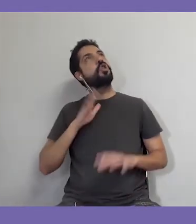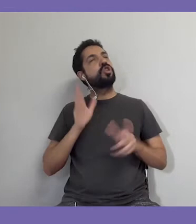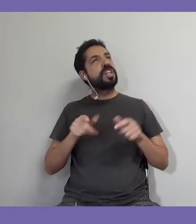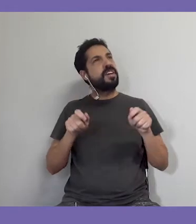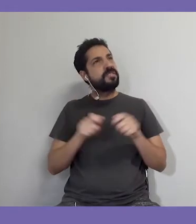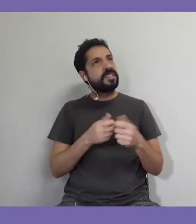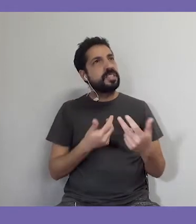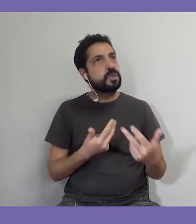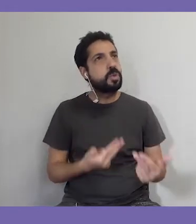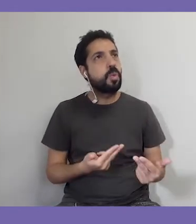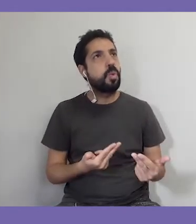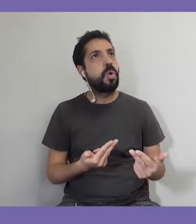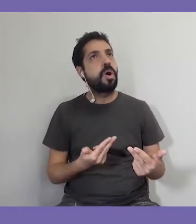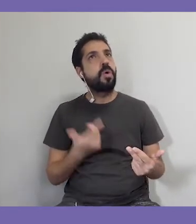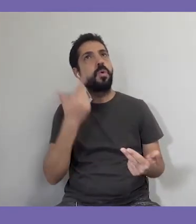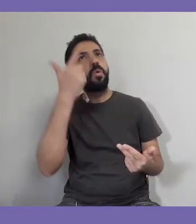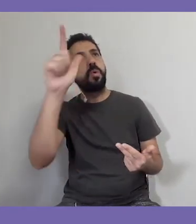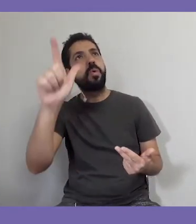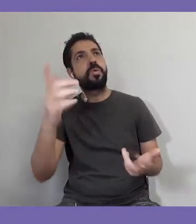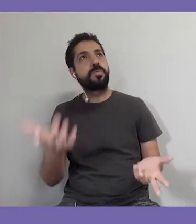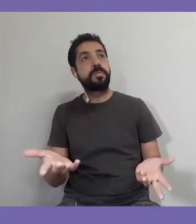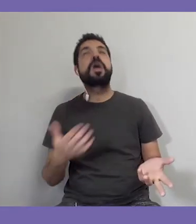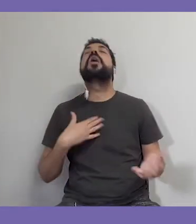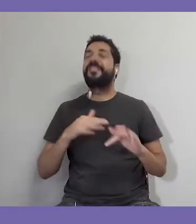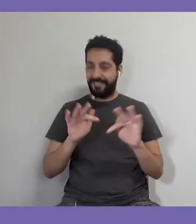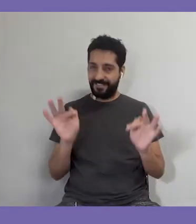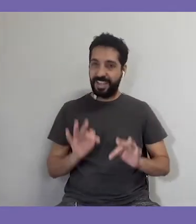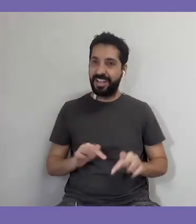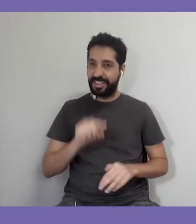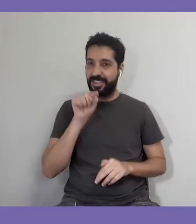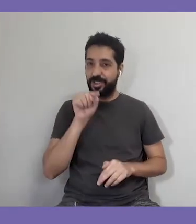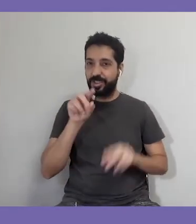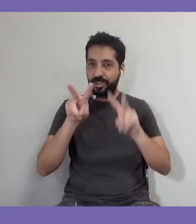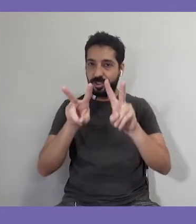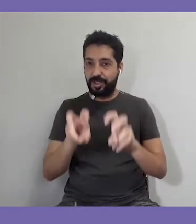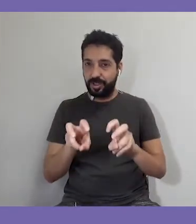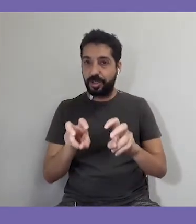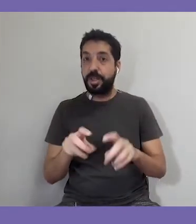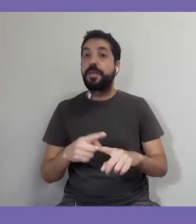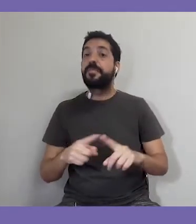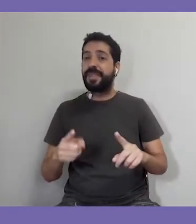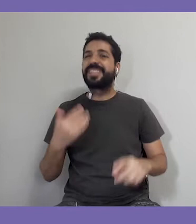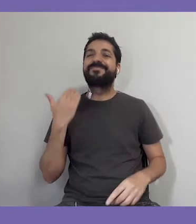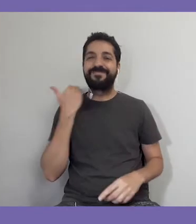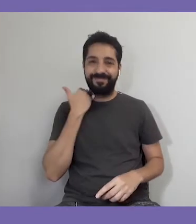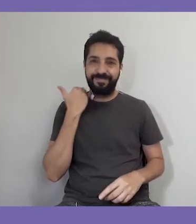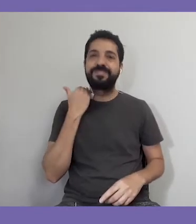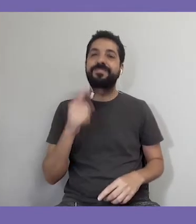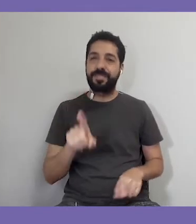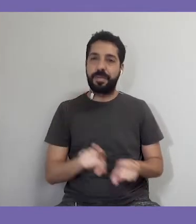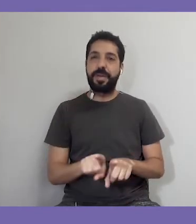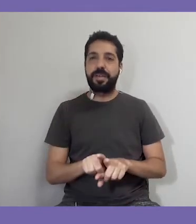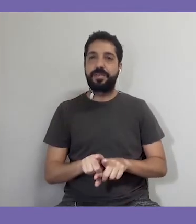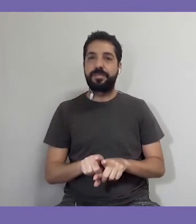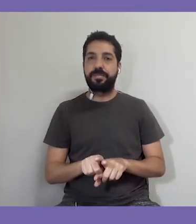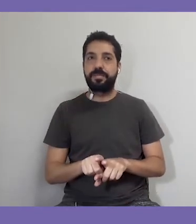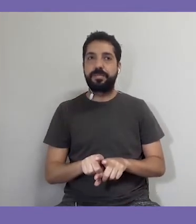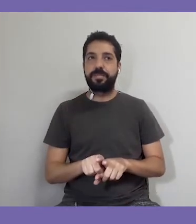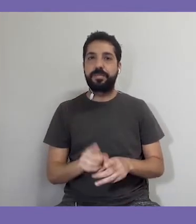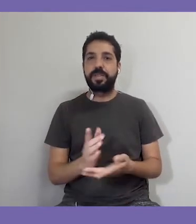se já cometeu algo do tipo com alguém. Eu fico bem feliz, mas é muito cansativo,